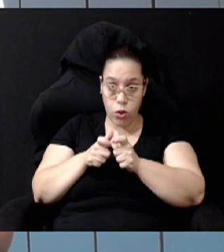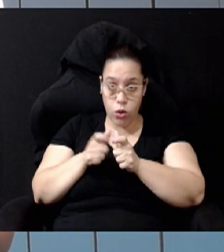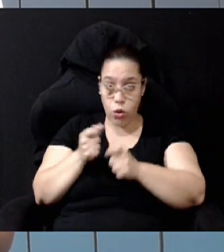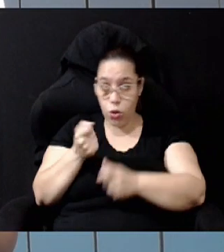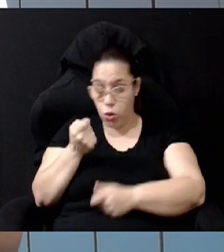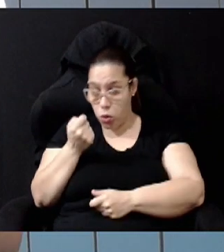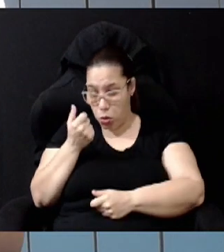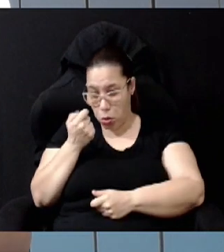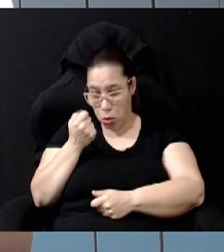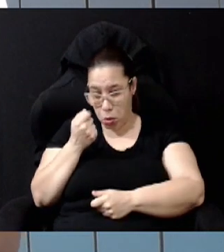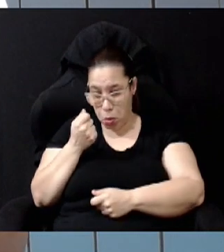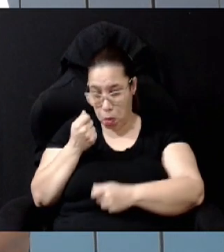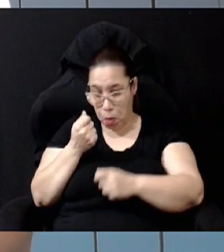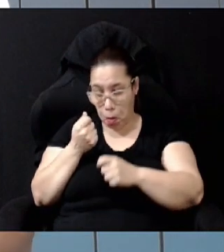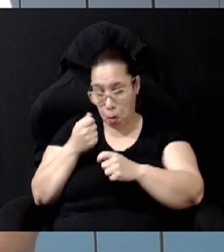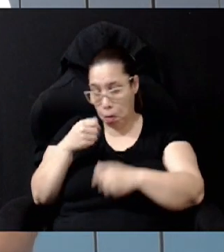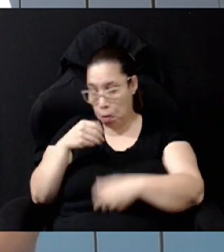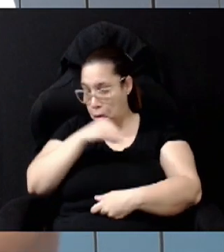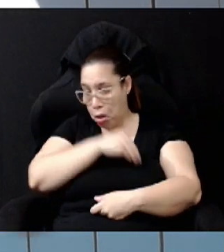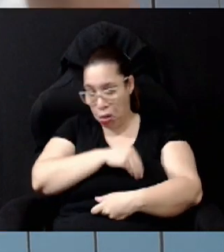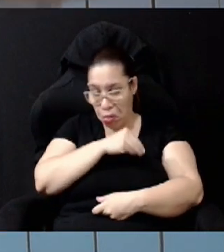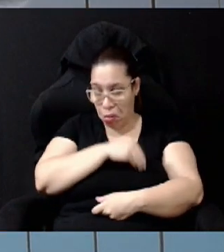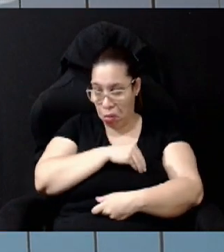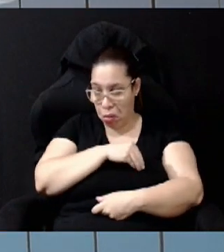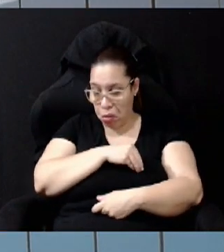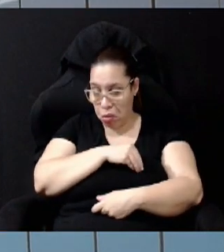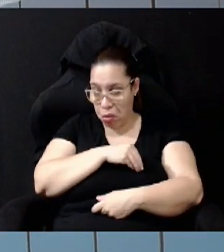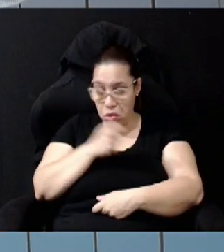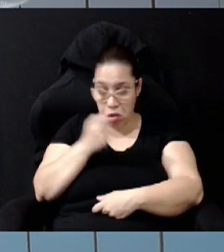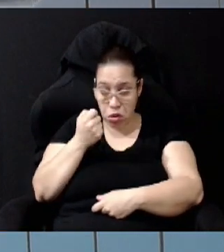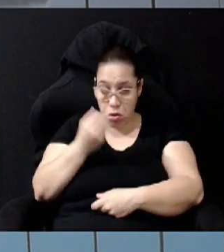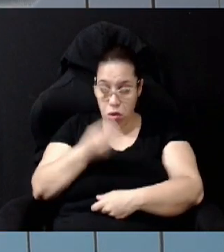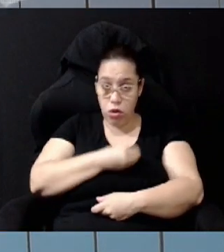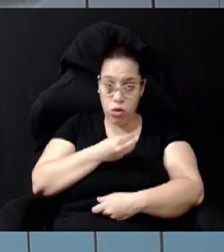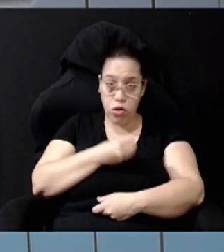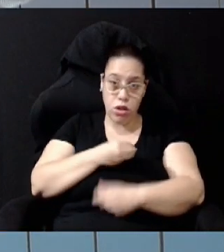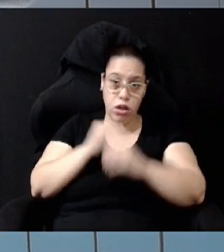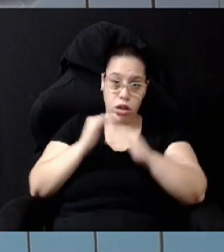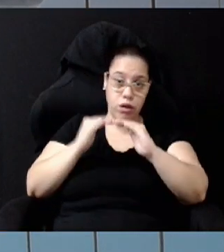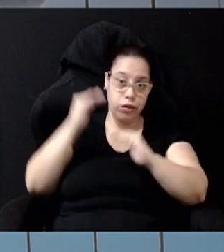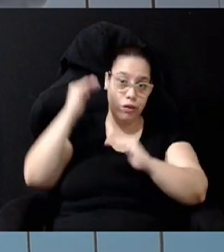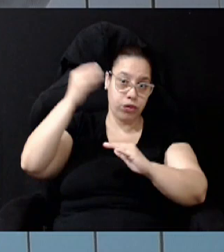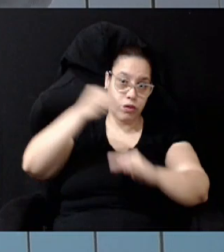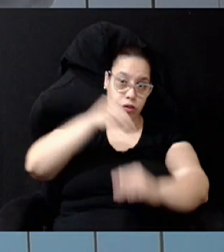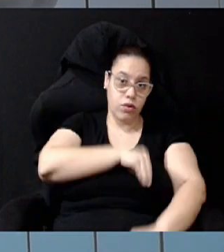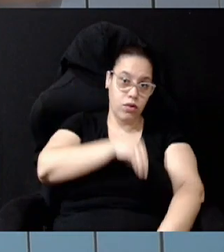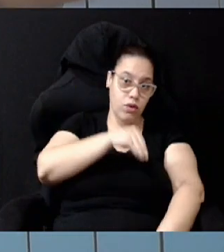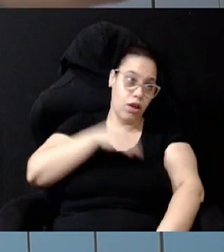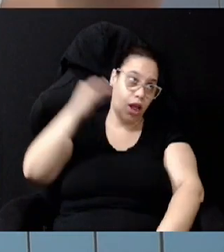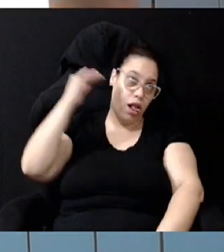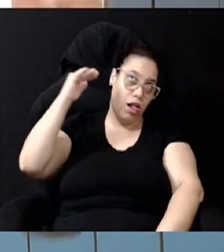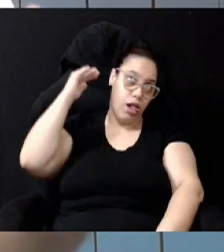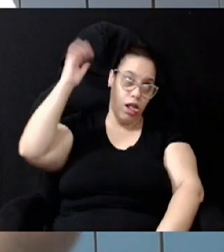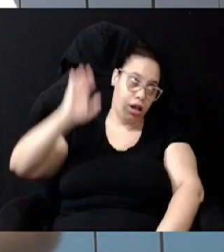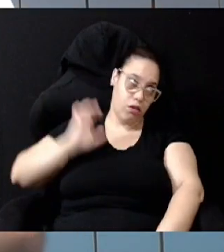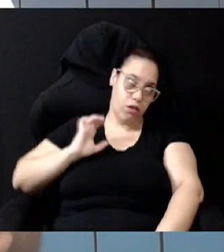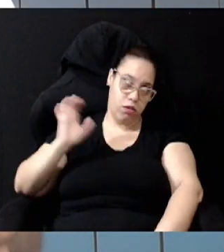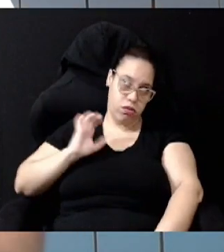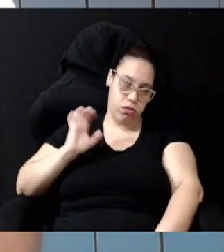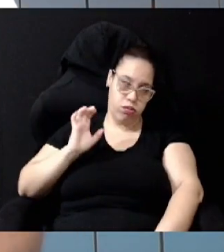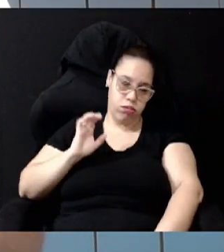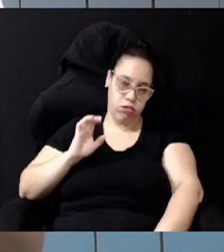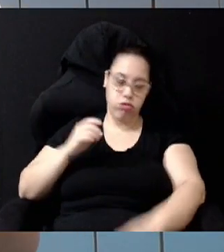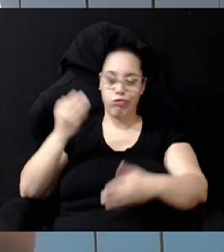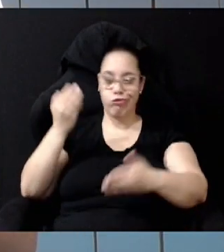salário mínimo, que tem ali o mínimo para viver, e o outro que ganha muito, muito, muito. Então, essa disparidade precisa